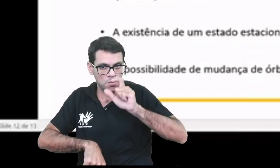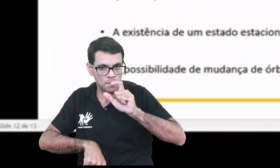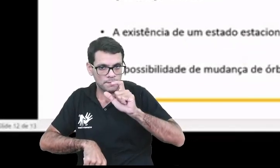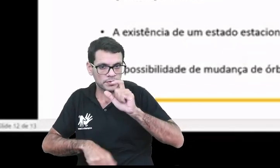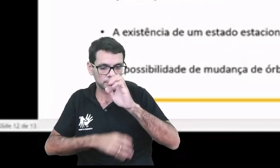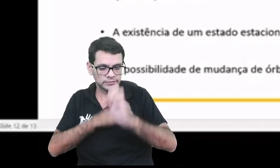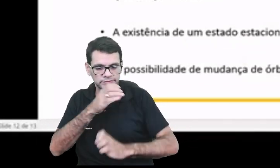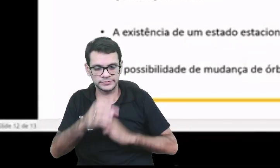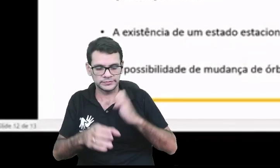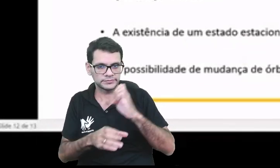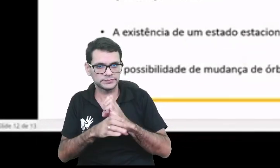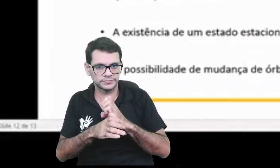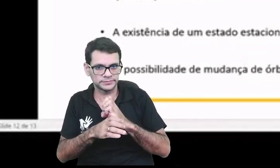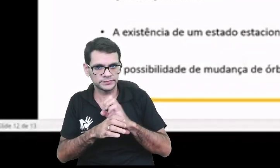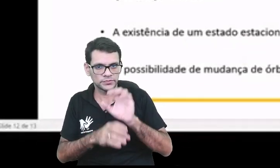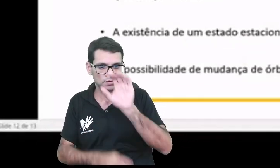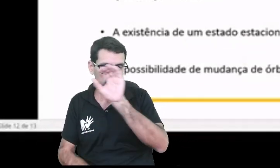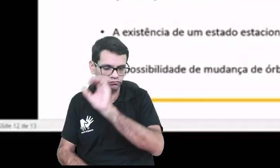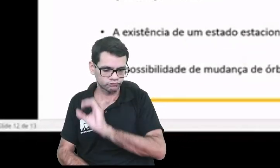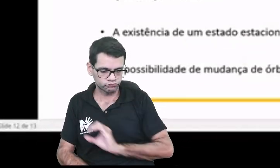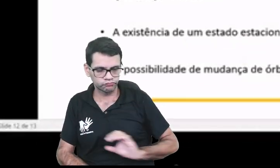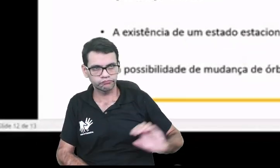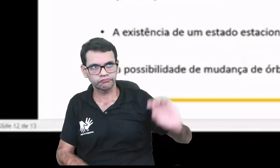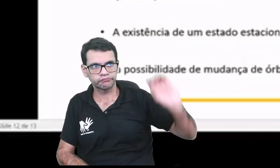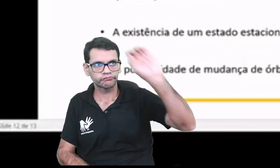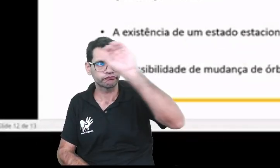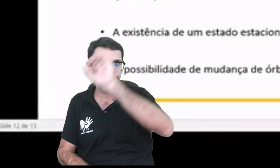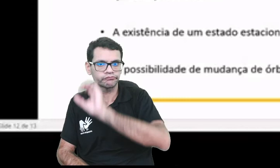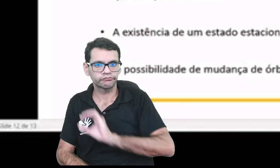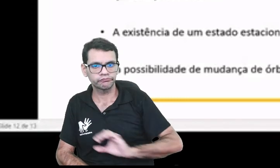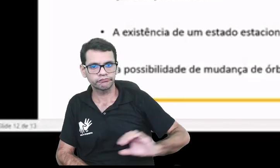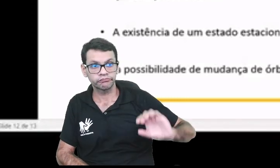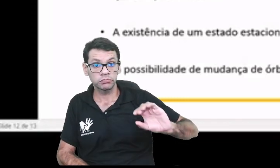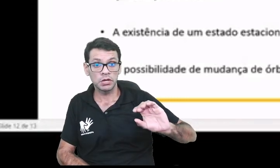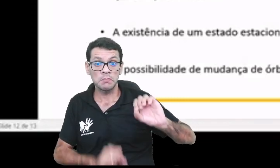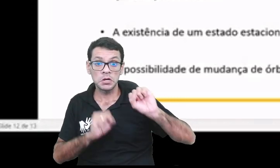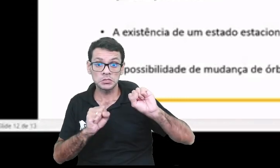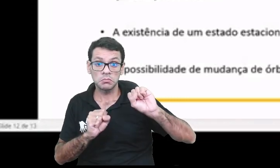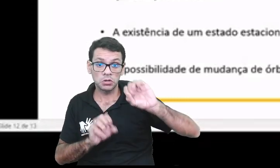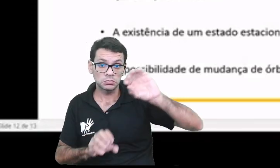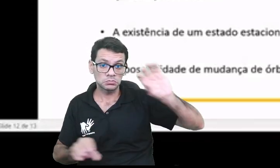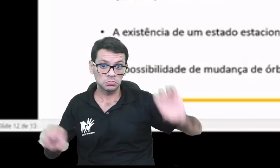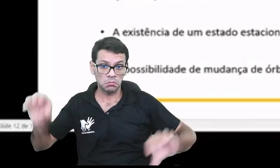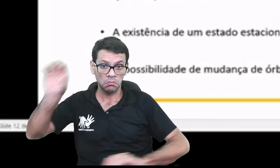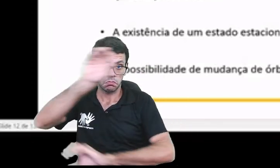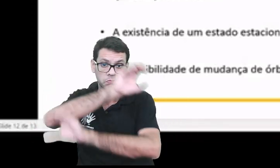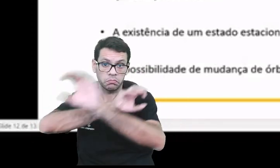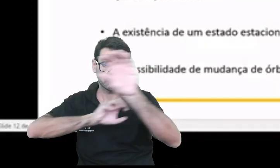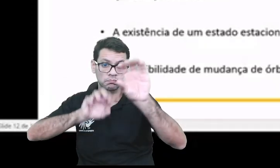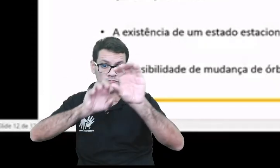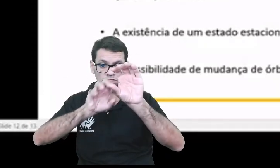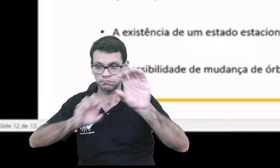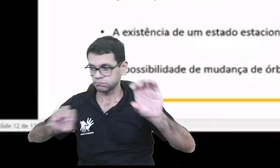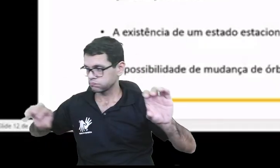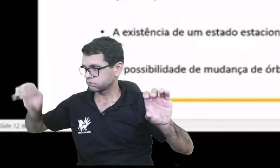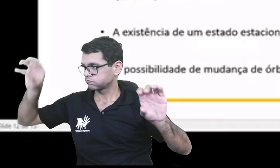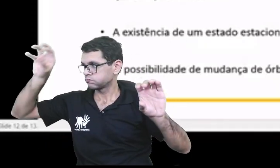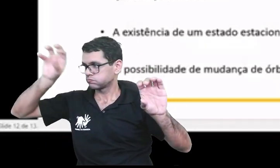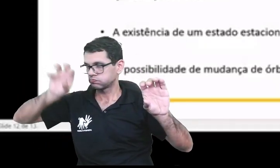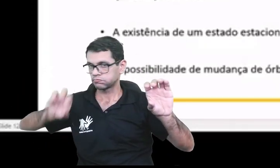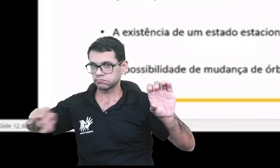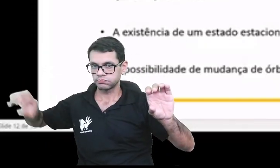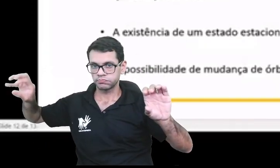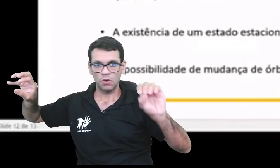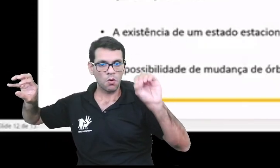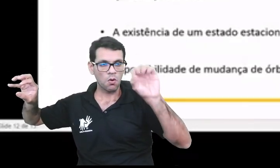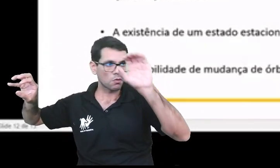elétrons estão ali nos orbitais, mas também eles podem trocar de órbita, se ele absorver